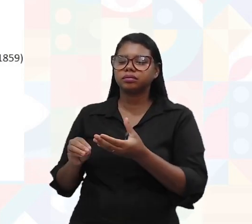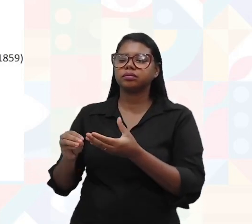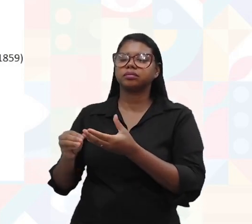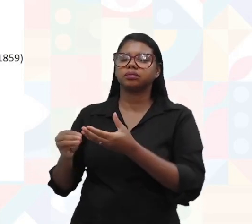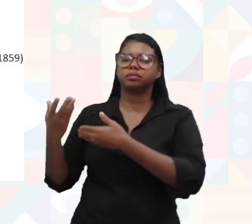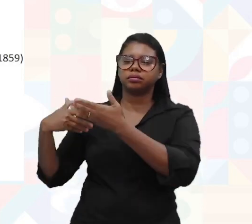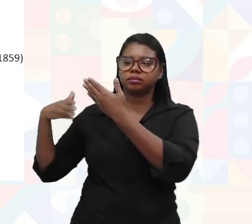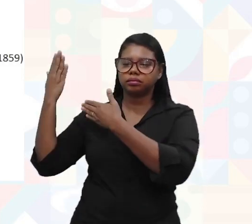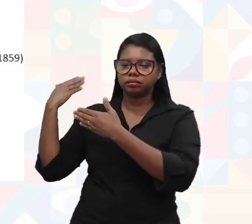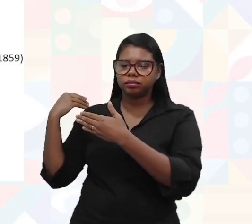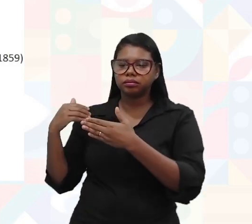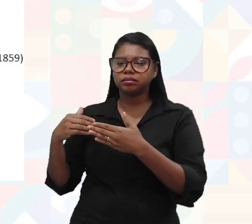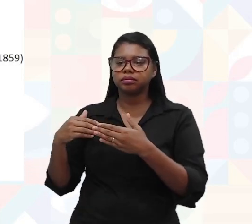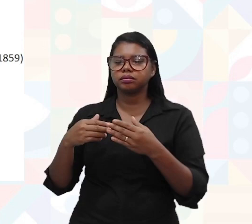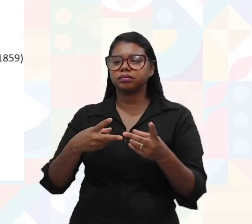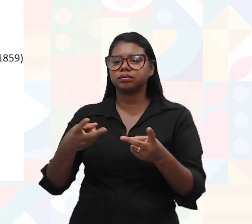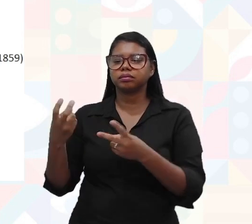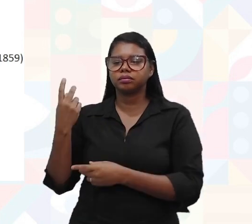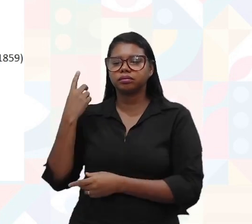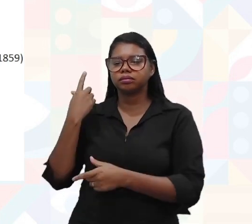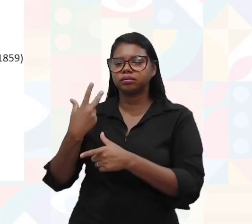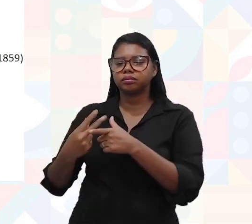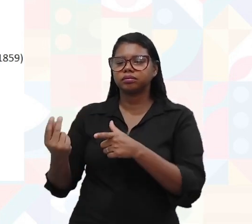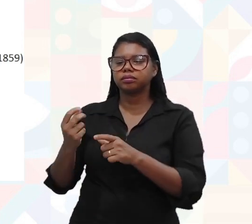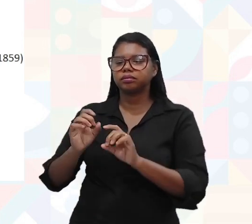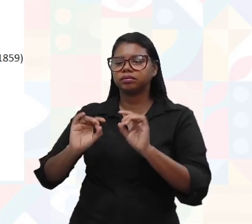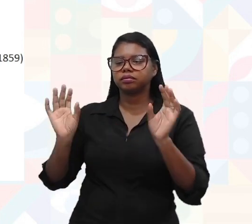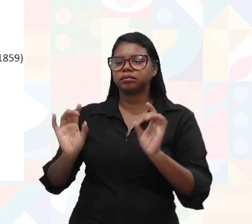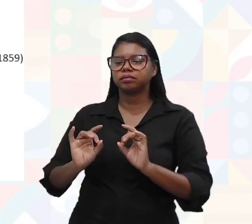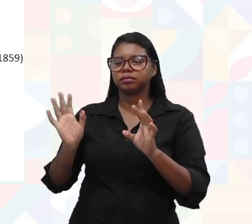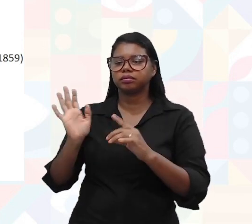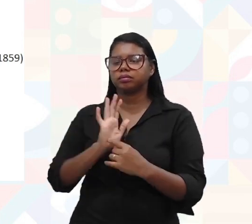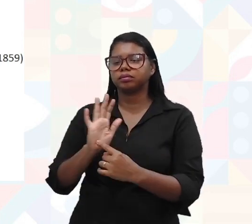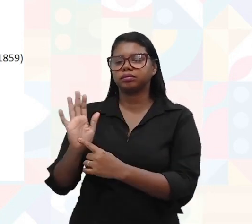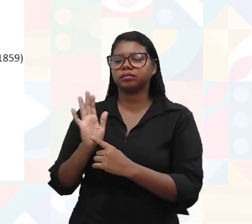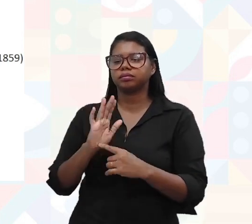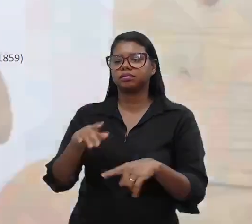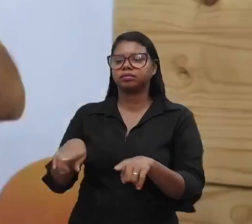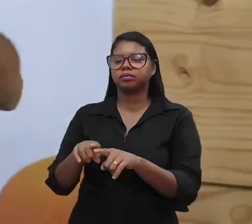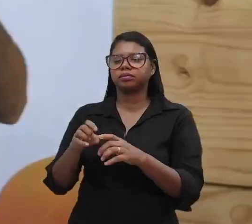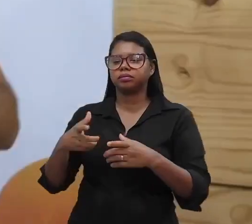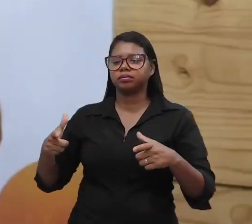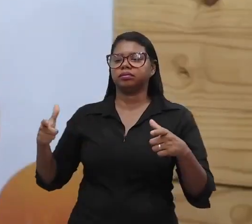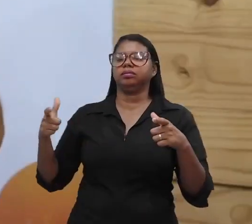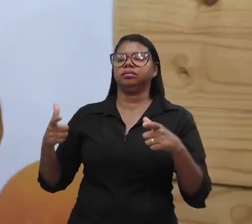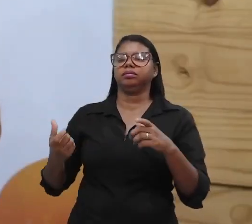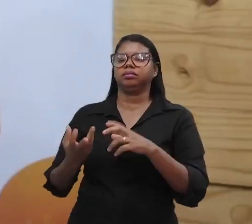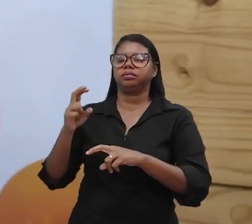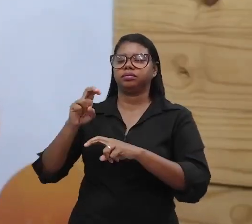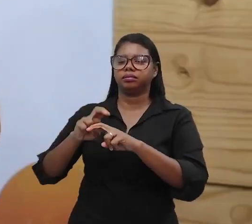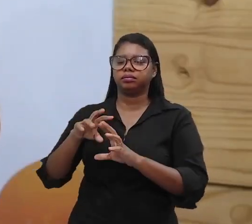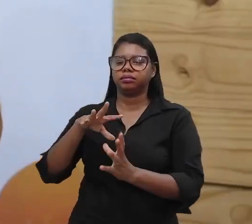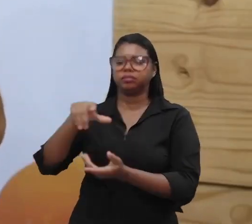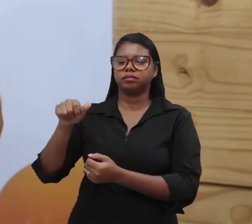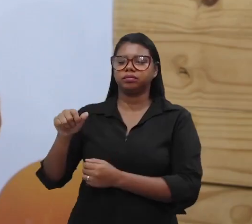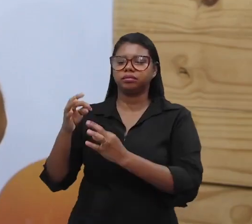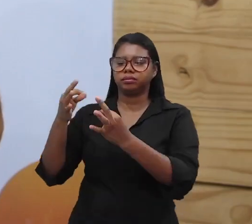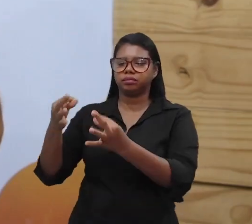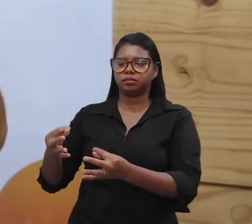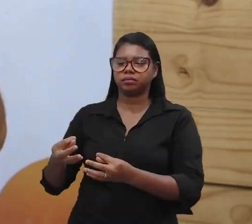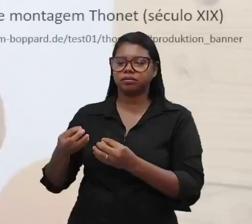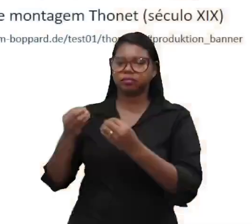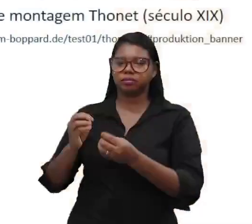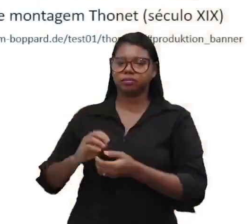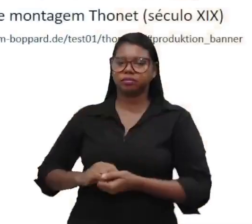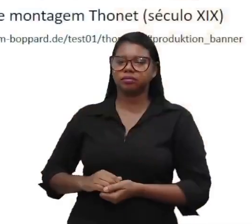eclético historicismo, e conseguiam vender isso numa quantidade imensa para o mundo todo, né? Aqui a gente tem